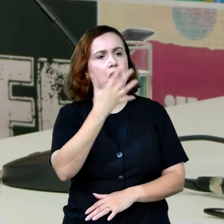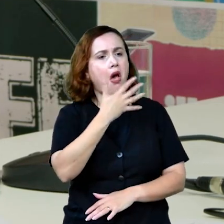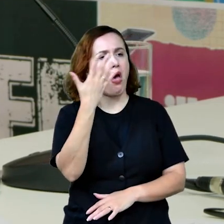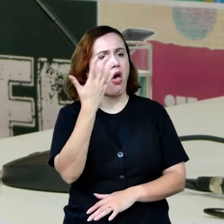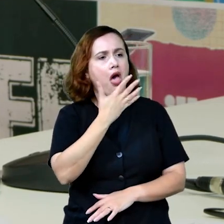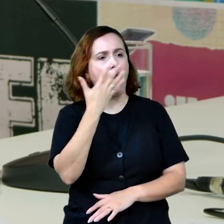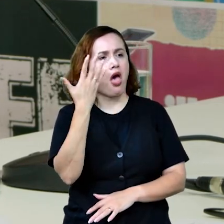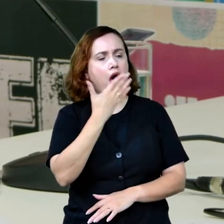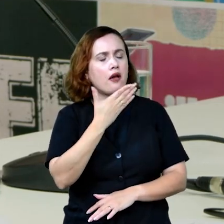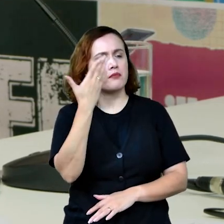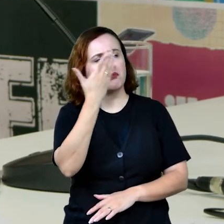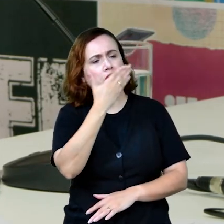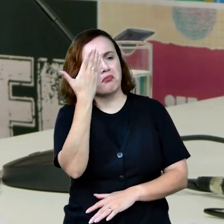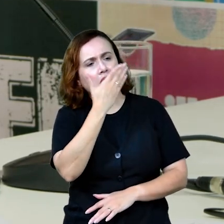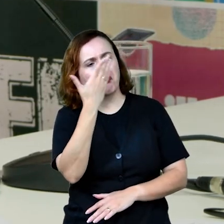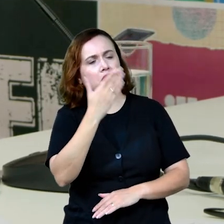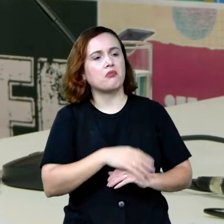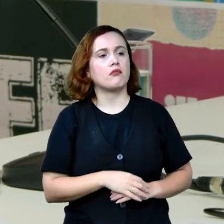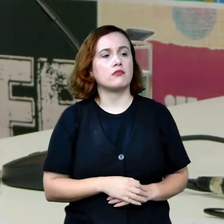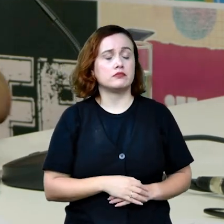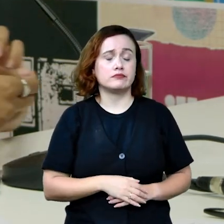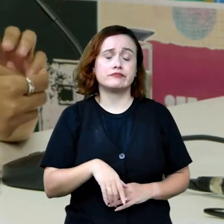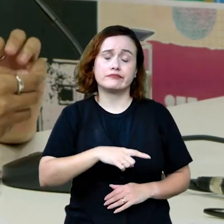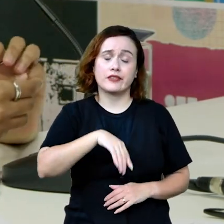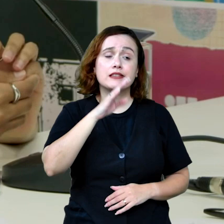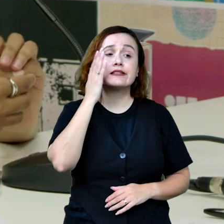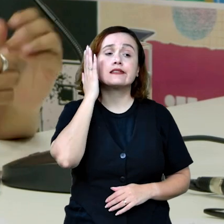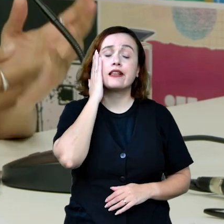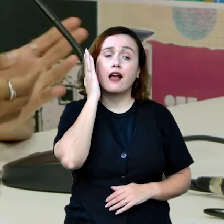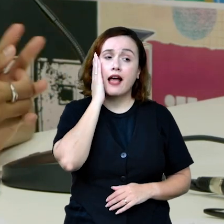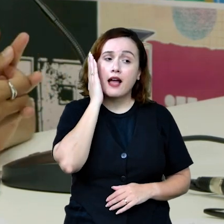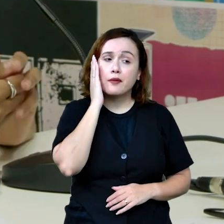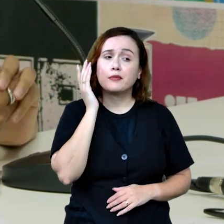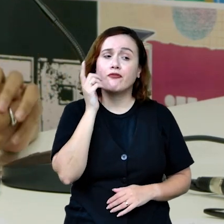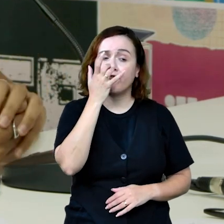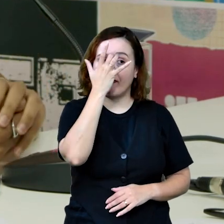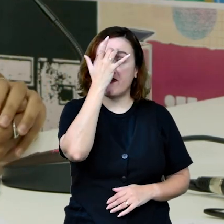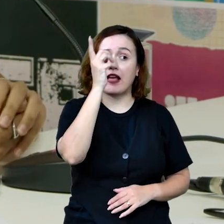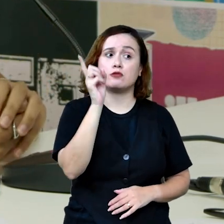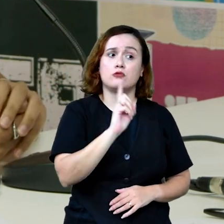academia. A gente sabe que nem você falou, né? Não vai ser fácil,